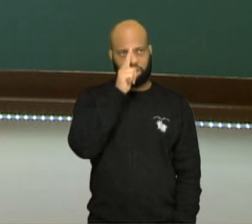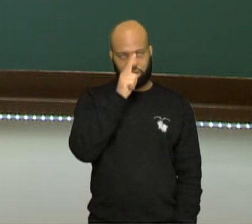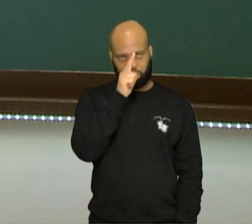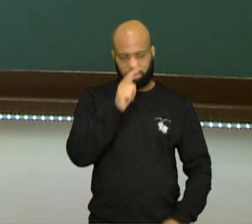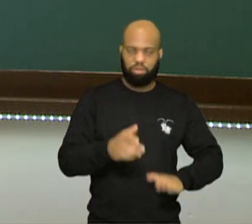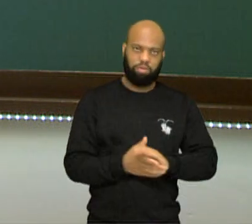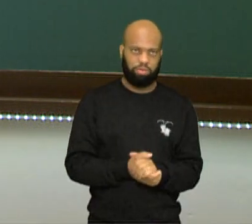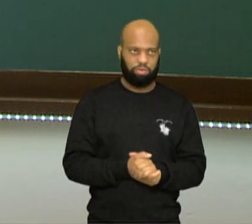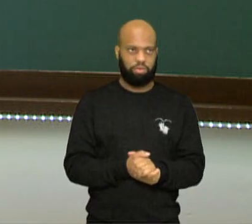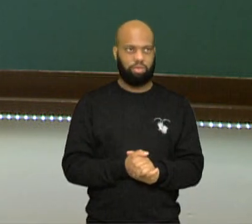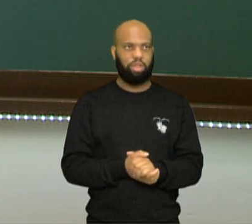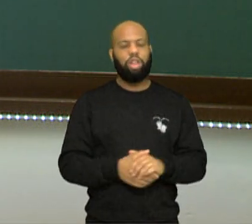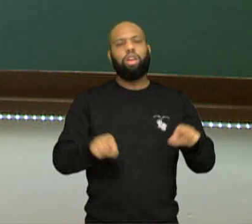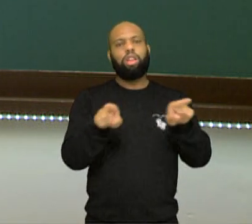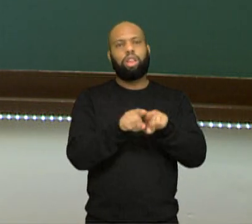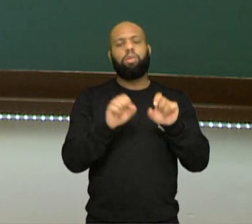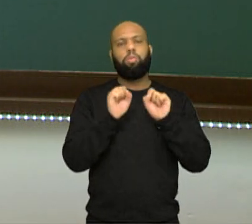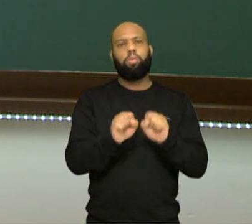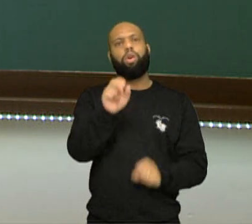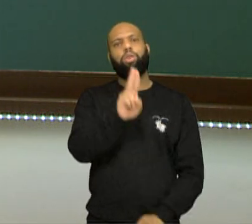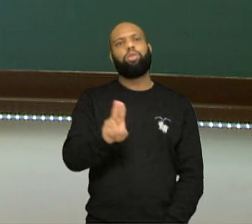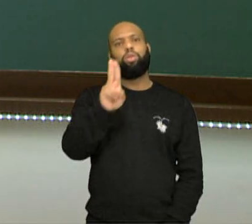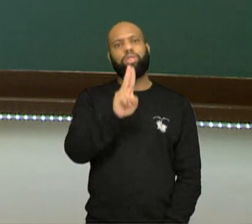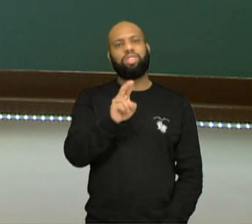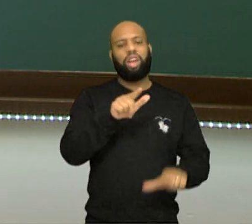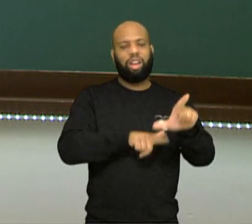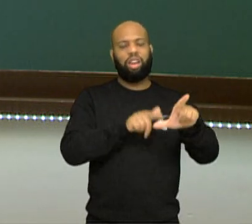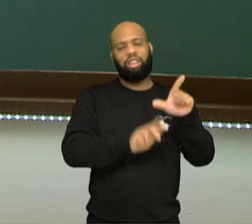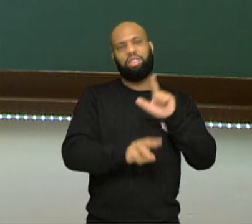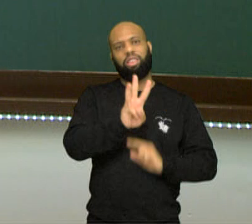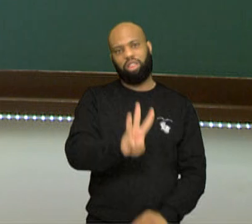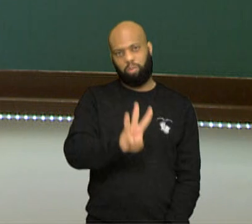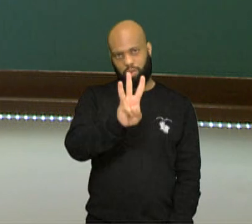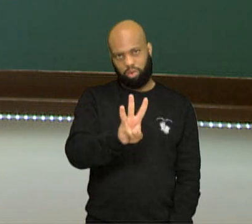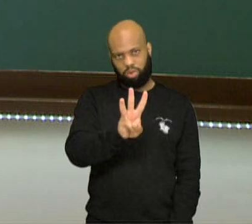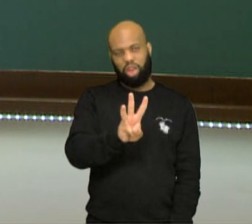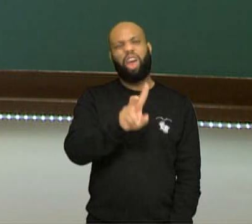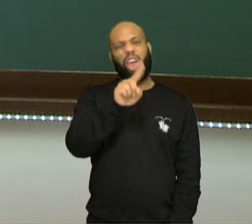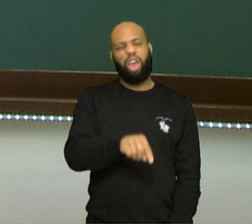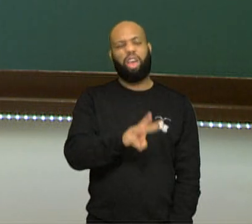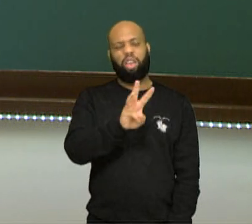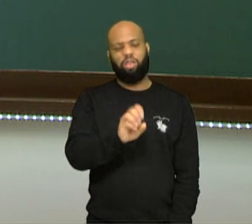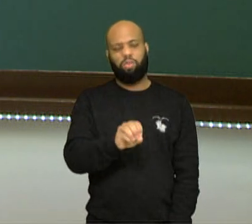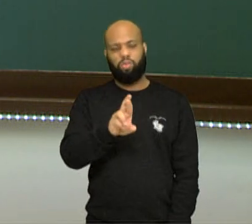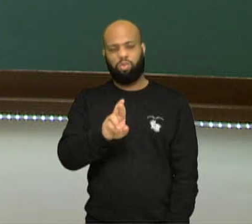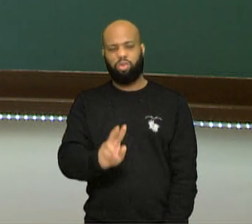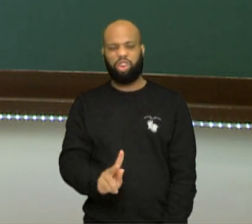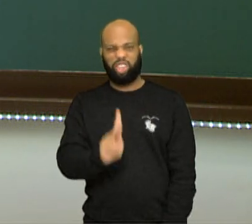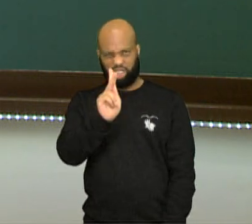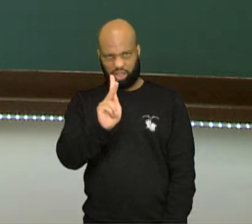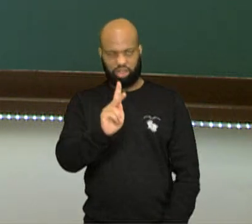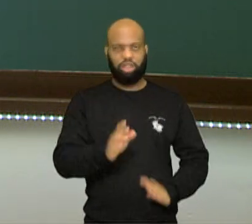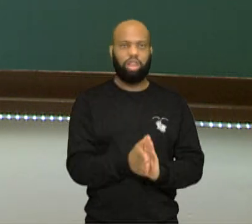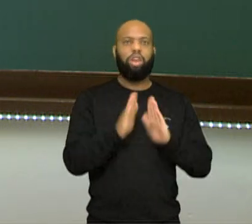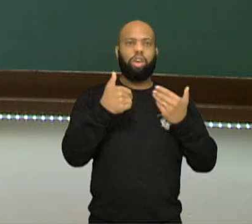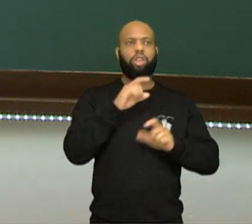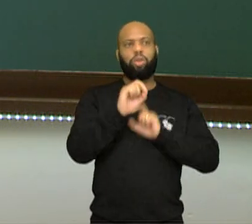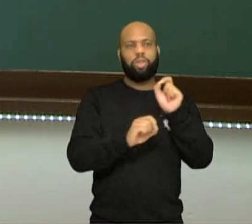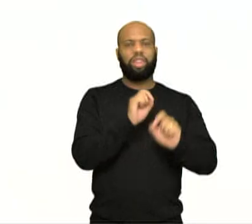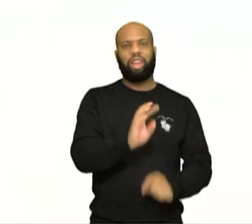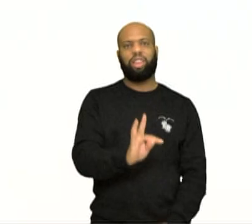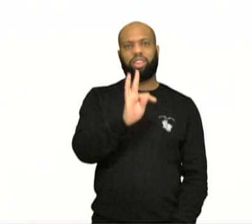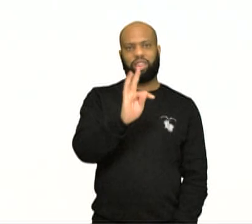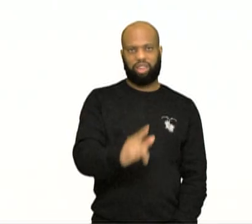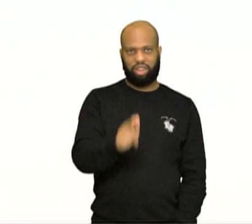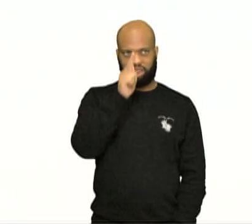aqui, ou W, do inglês work. Trabalho é a carga vezes a variação de potencial entre os